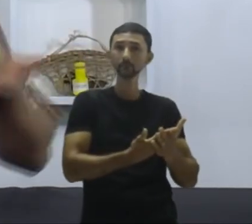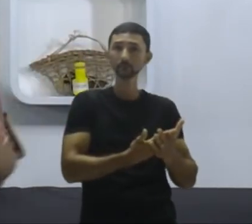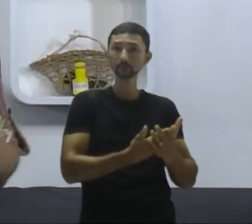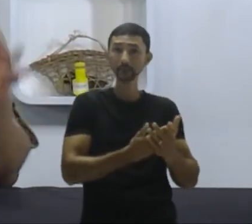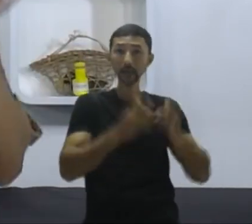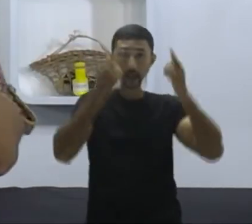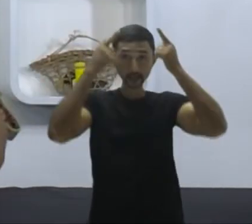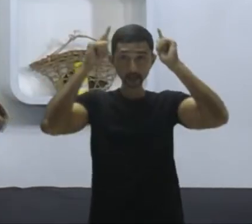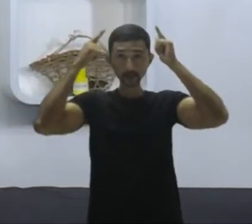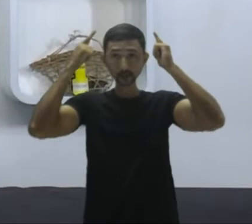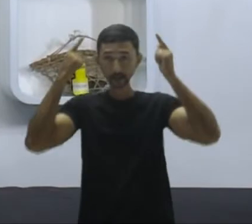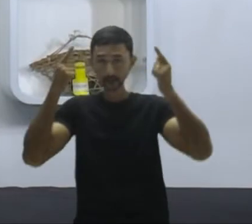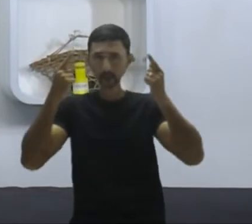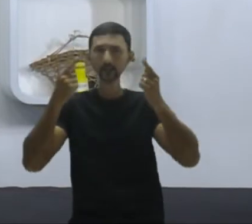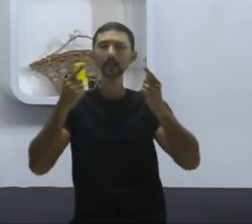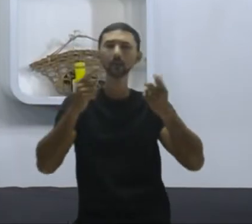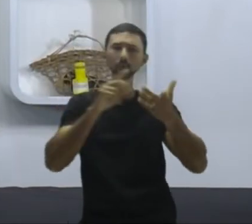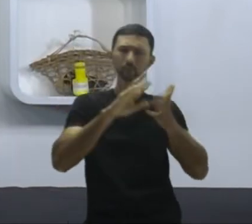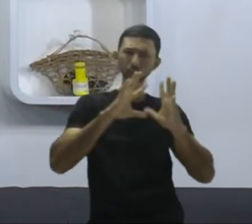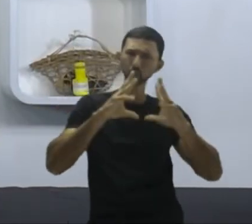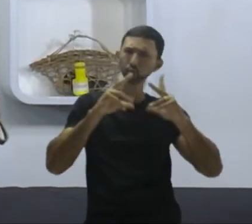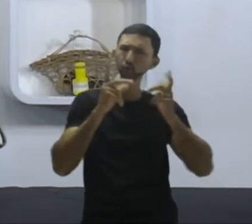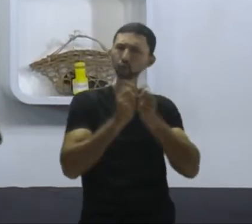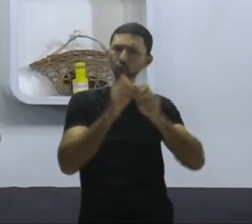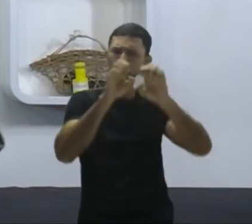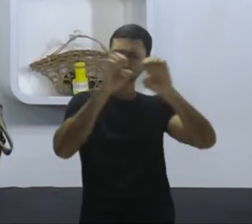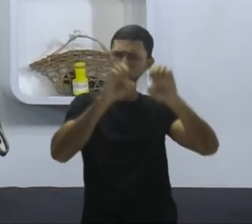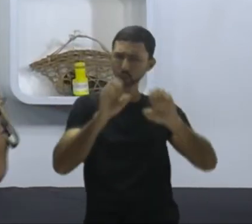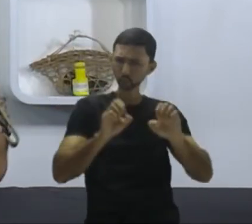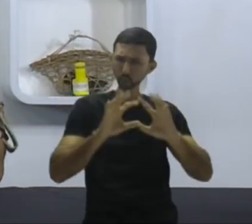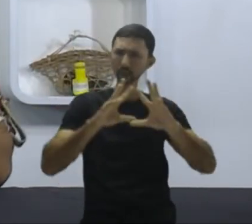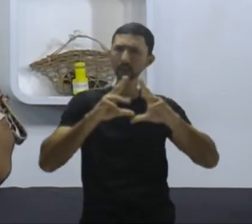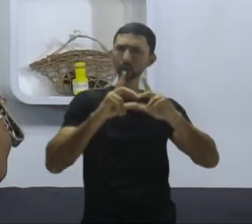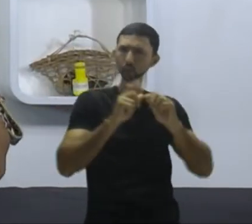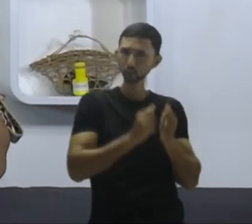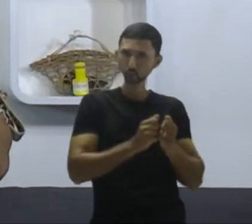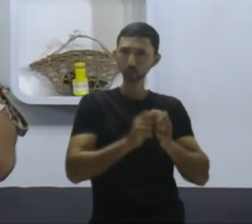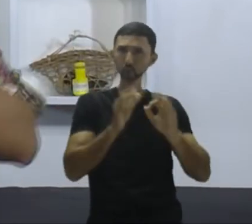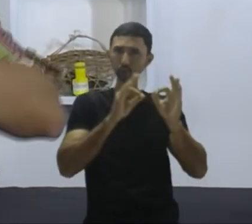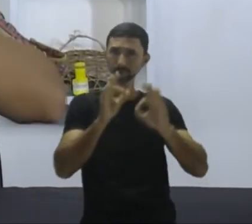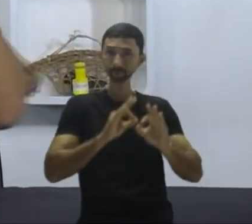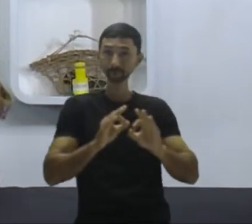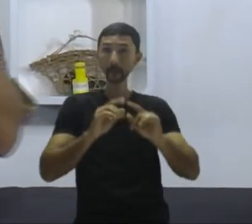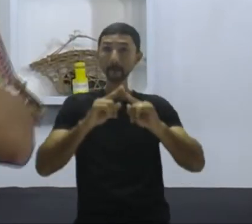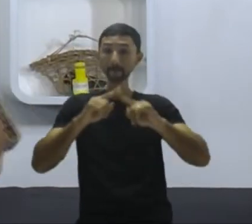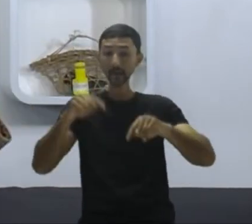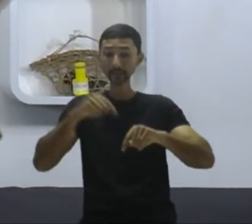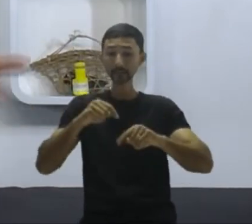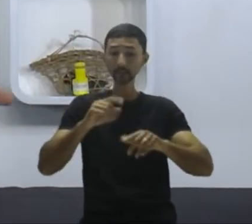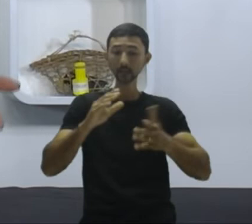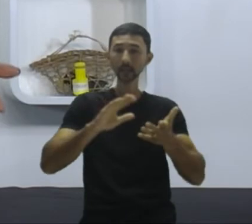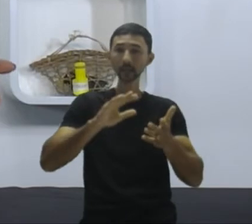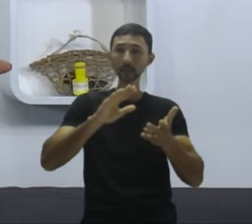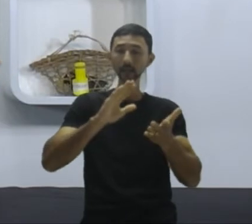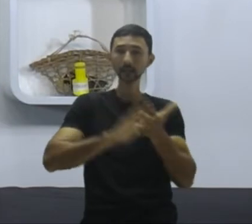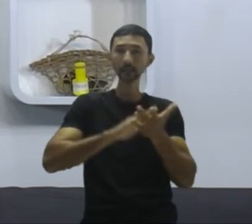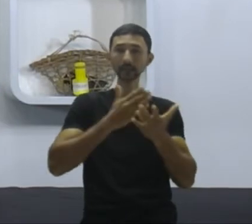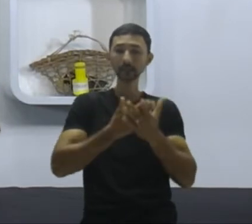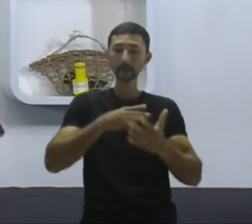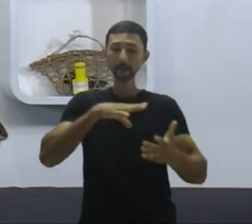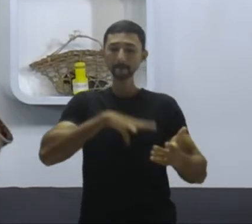grego havia métrica, rima. No momento da tradução, se perde um